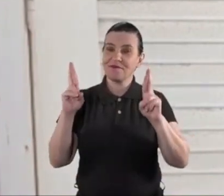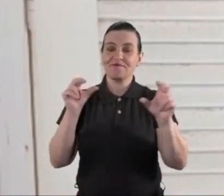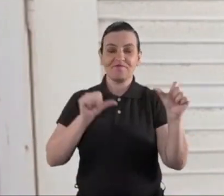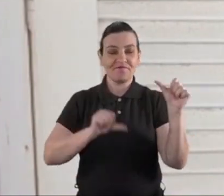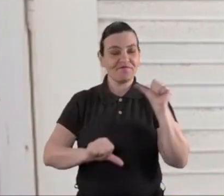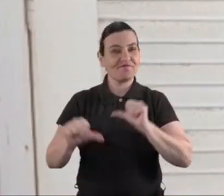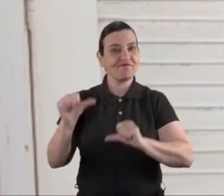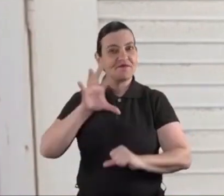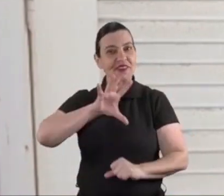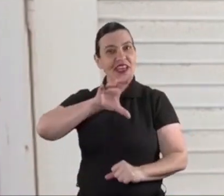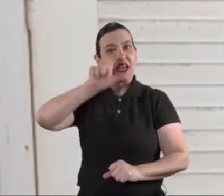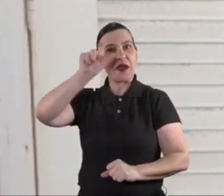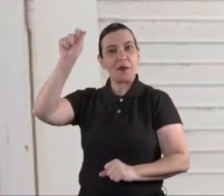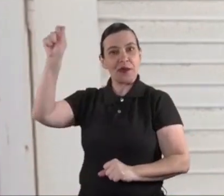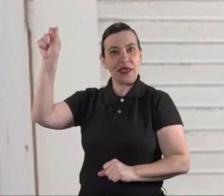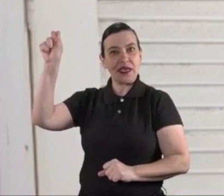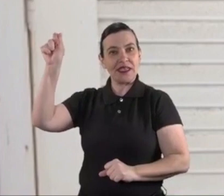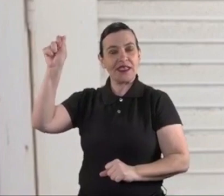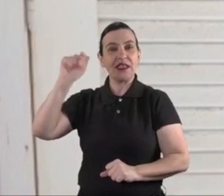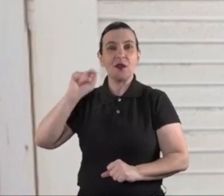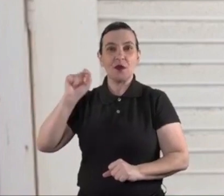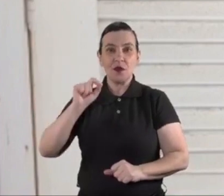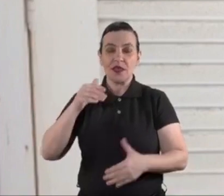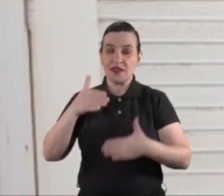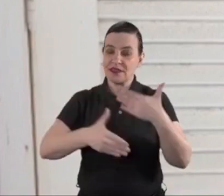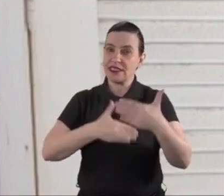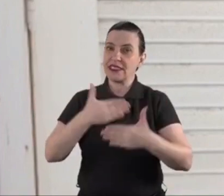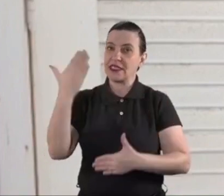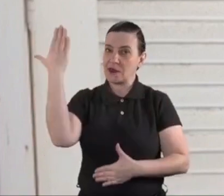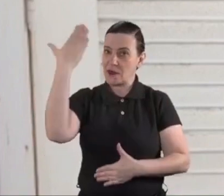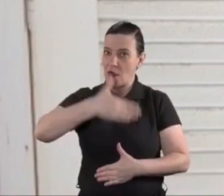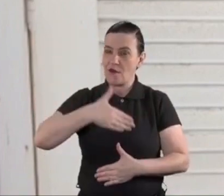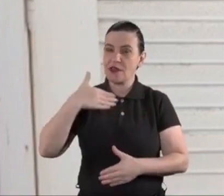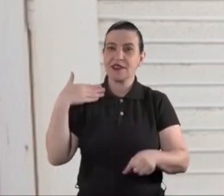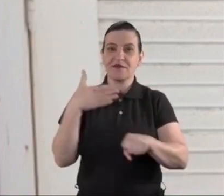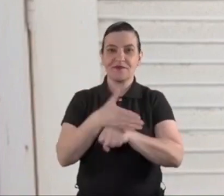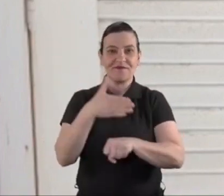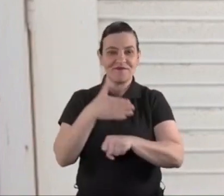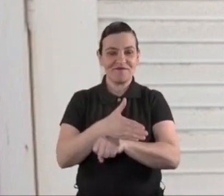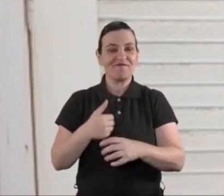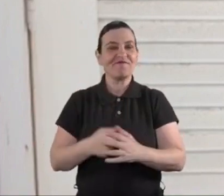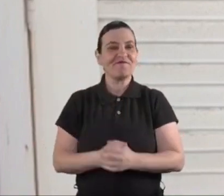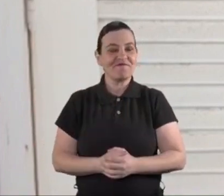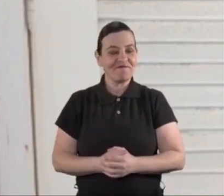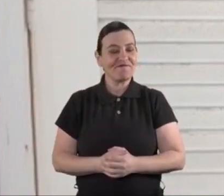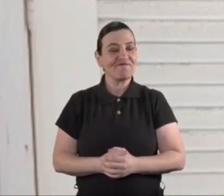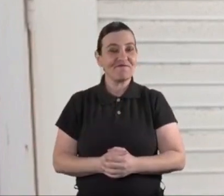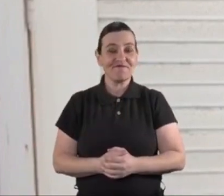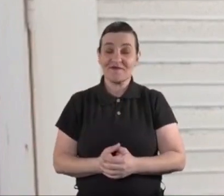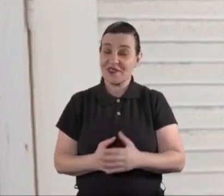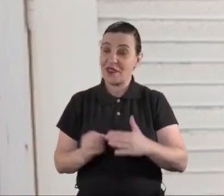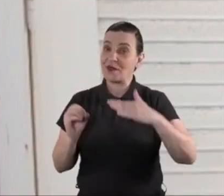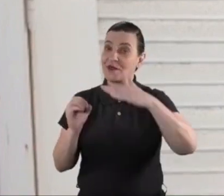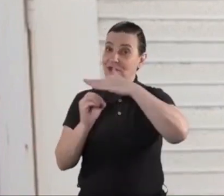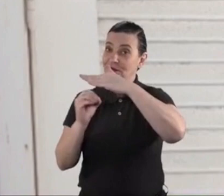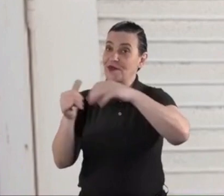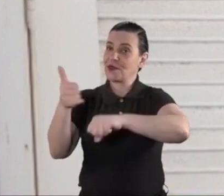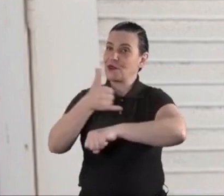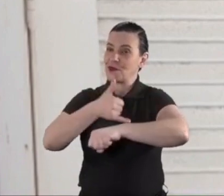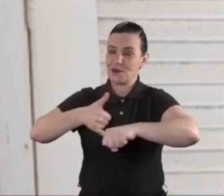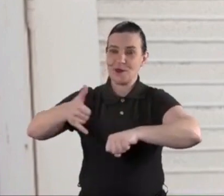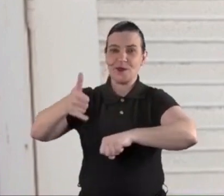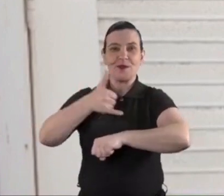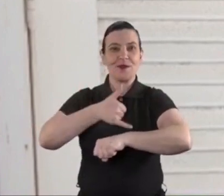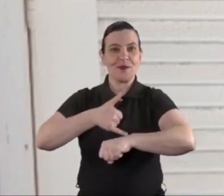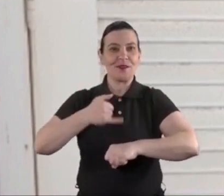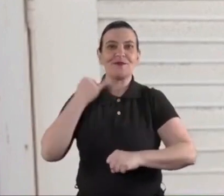tornado campeã nas provas que venho participando. Então, hoje, de fato, os óleos essenciais da dōTERRA